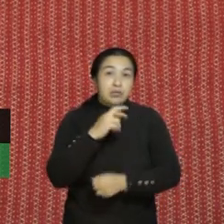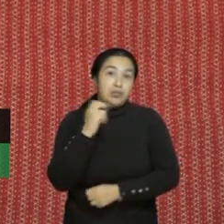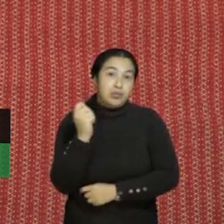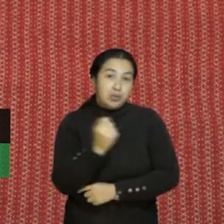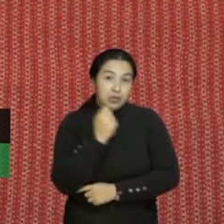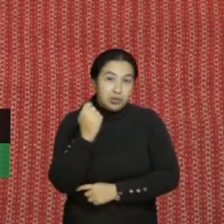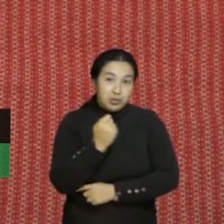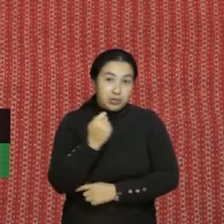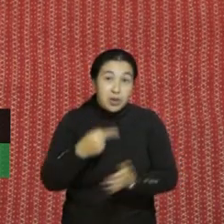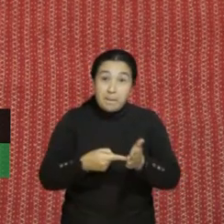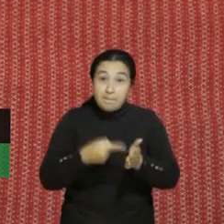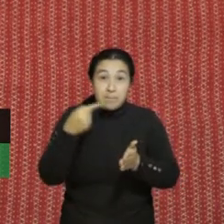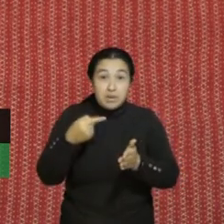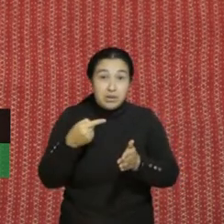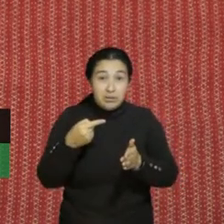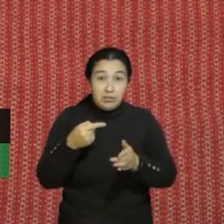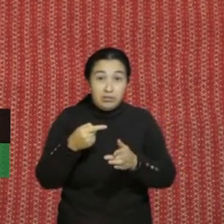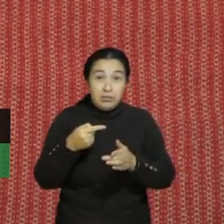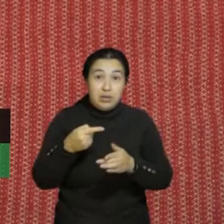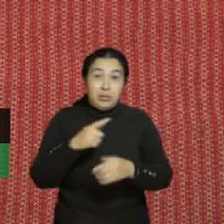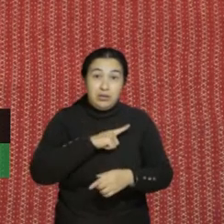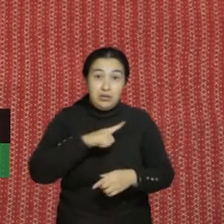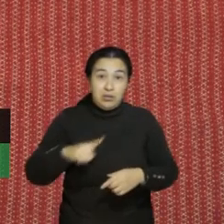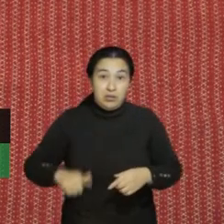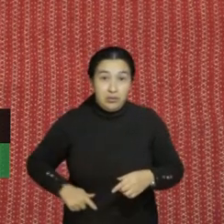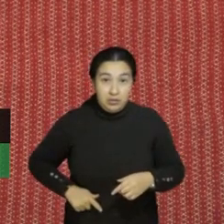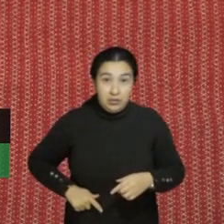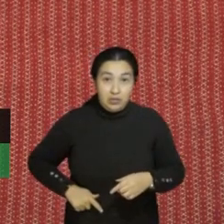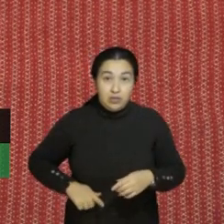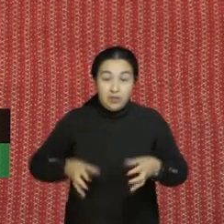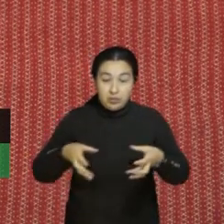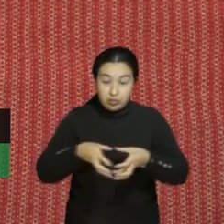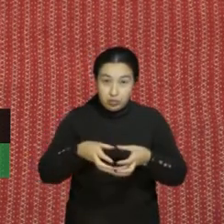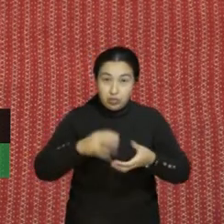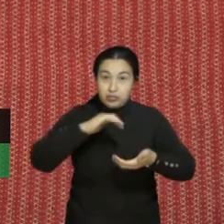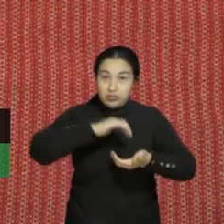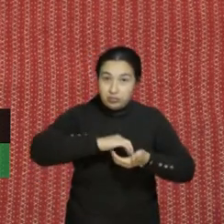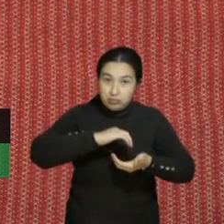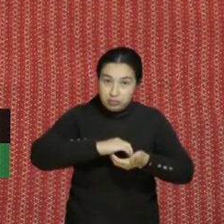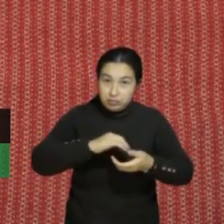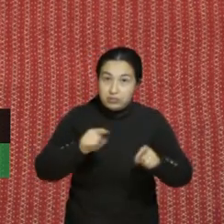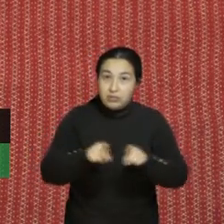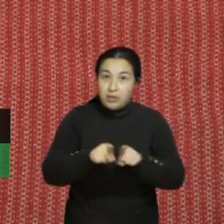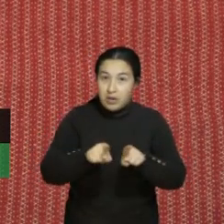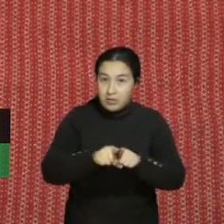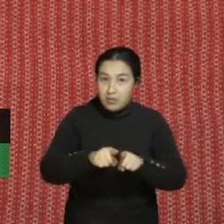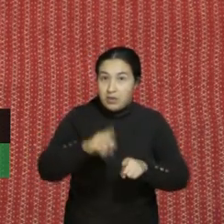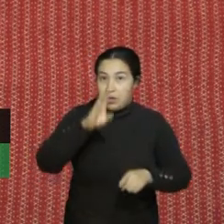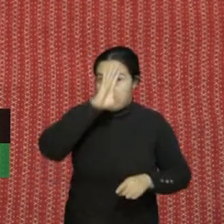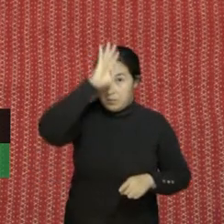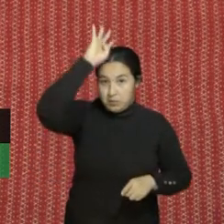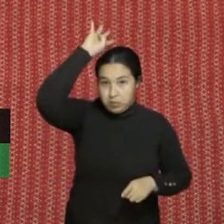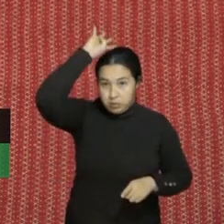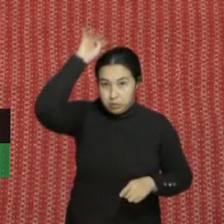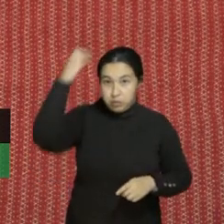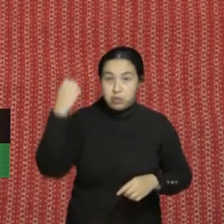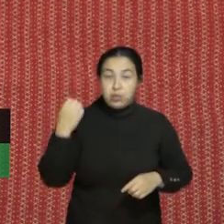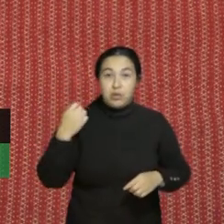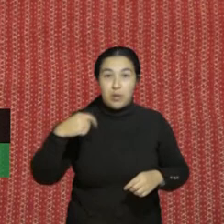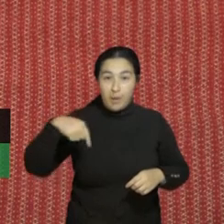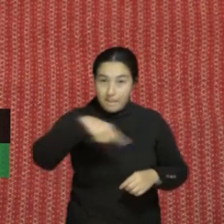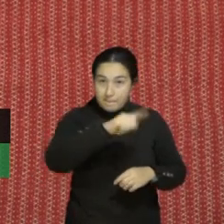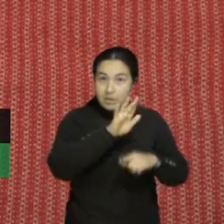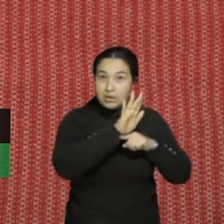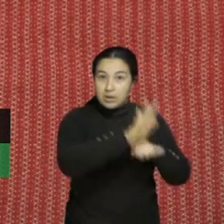Fomos o primeiro estado, enquanto governo, com a Defesa Civil, com a Corporação do Corpo de Bombeiros, a enviar ajuda.